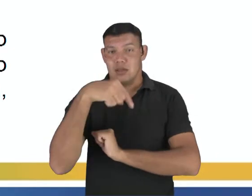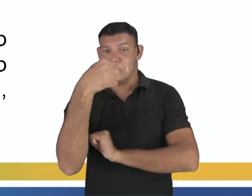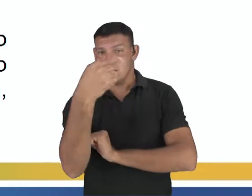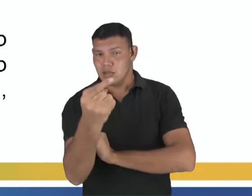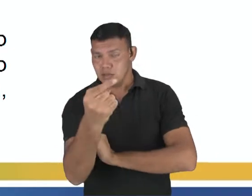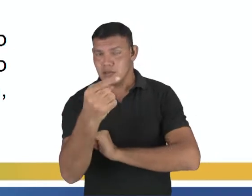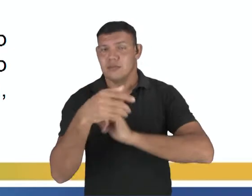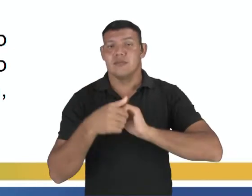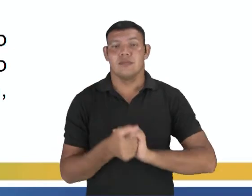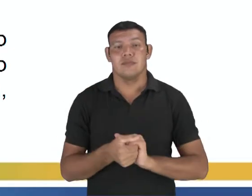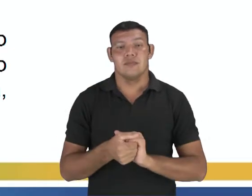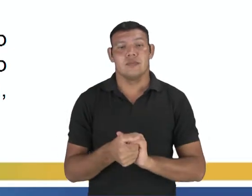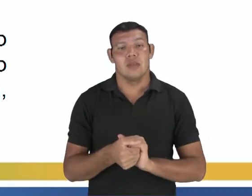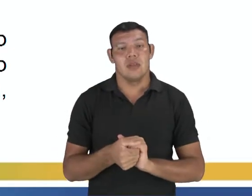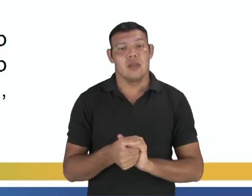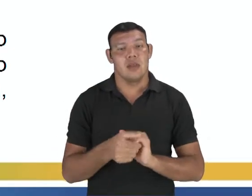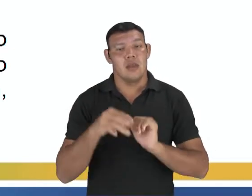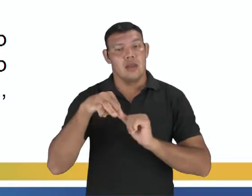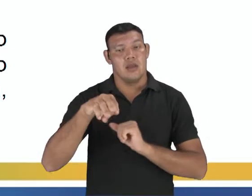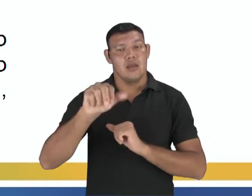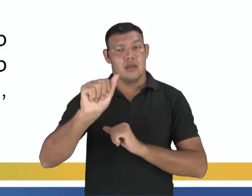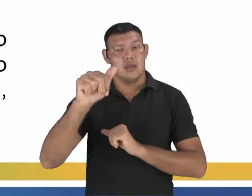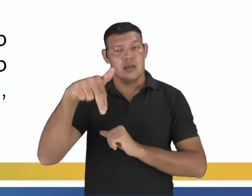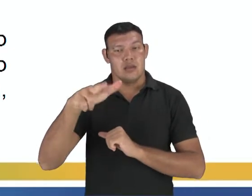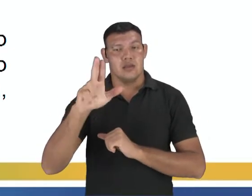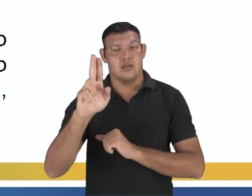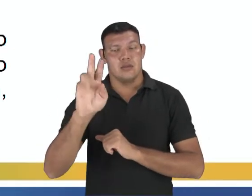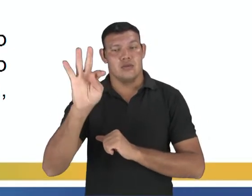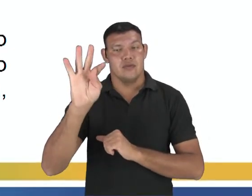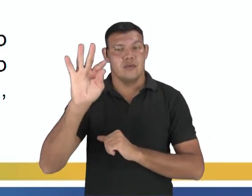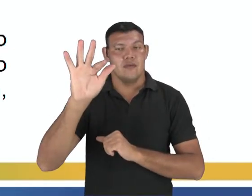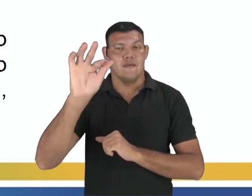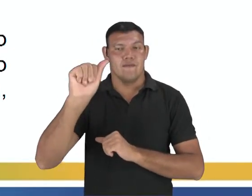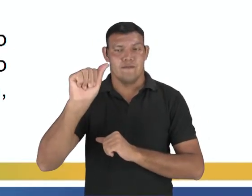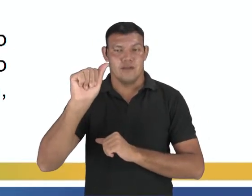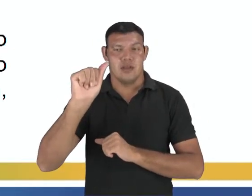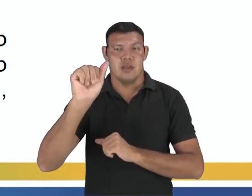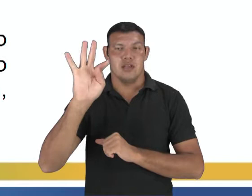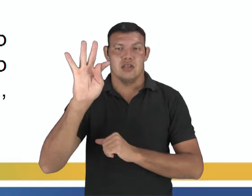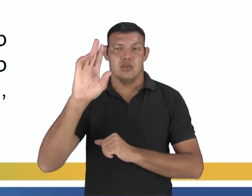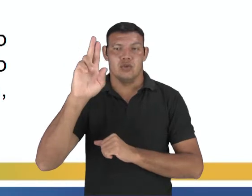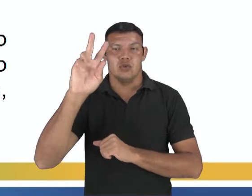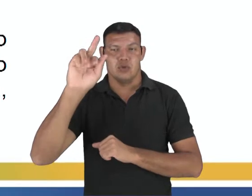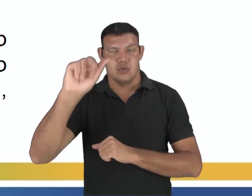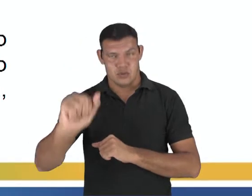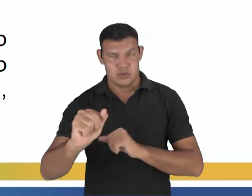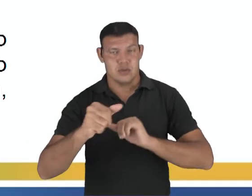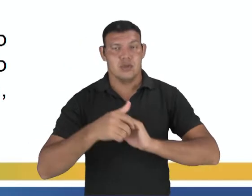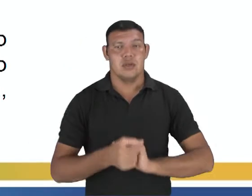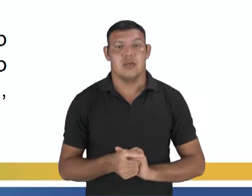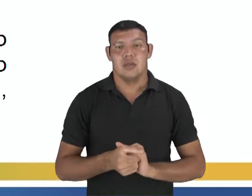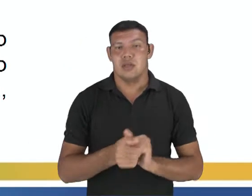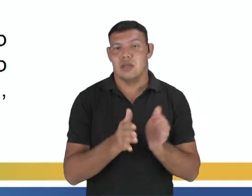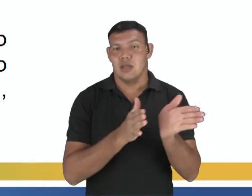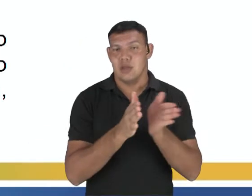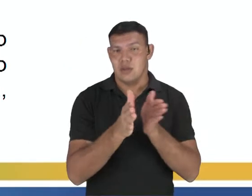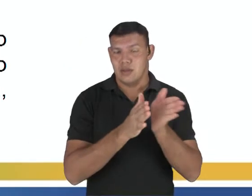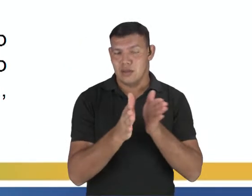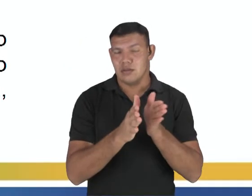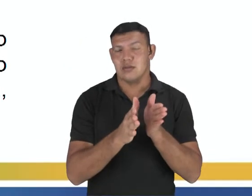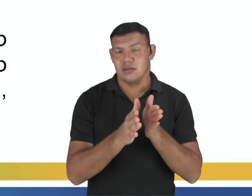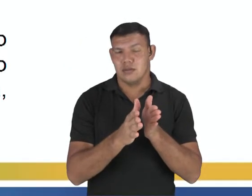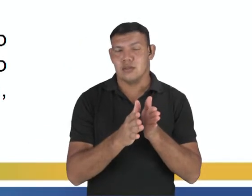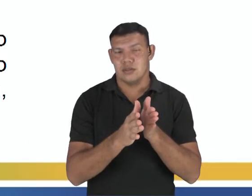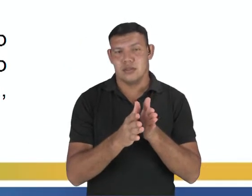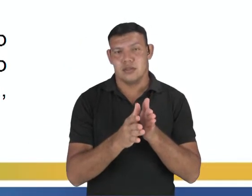Depois, vamos falar sobre a manufatura, que foi um outro processo da indústria, que nessa fase já ocorria a